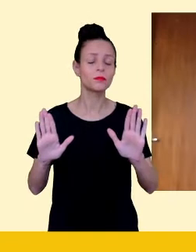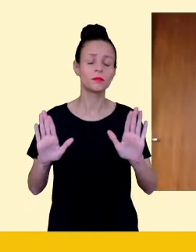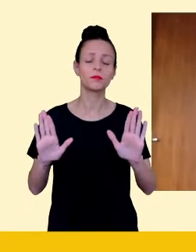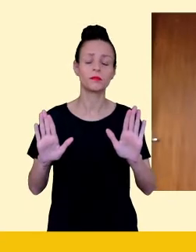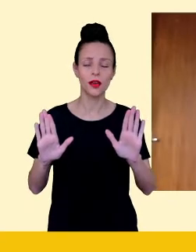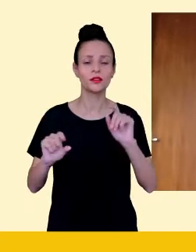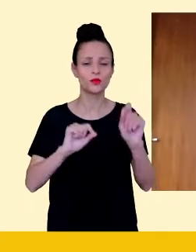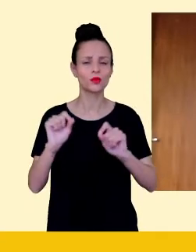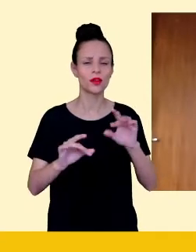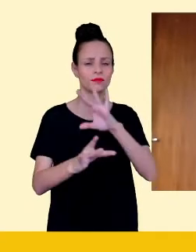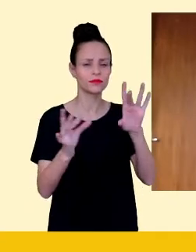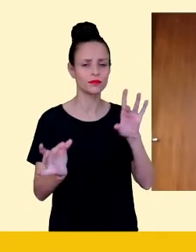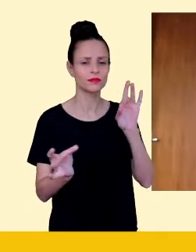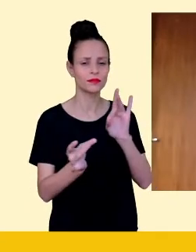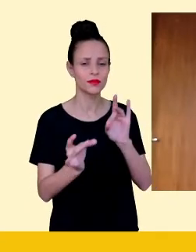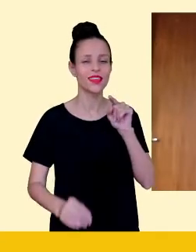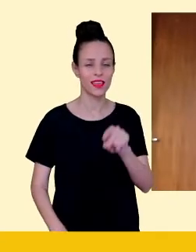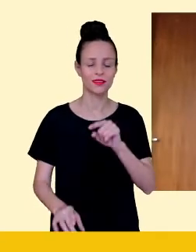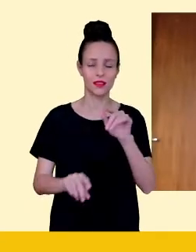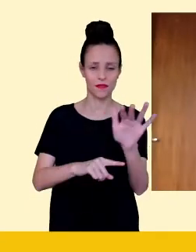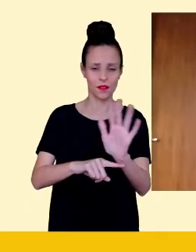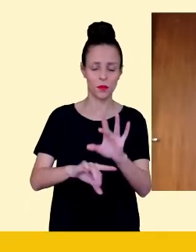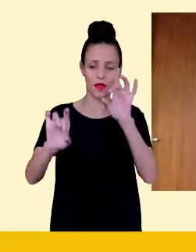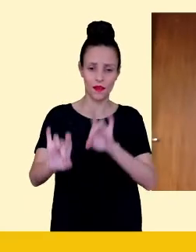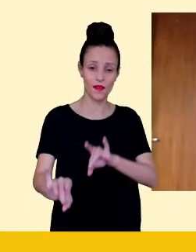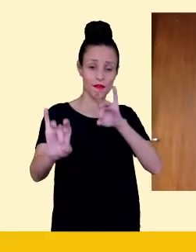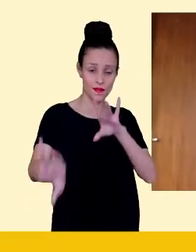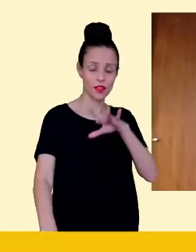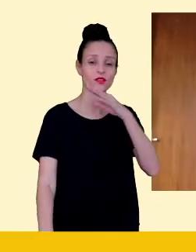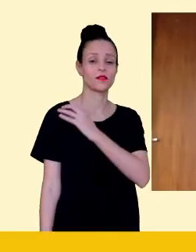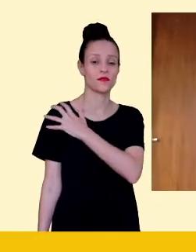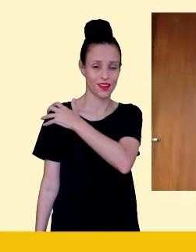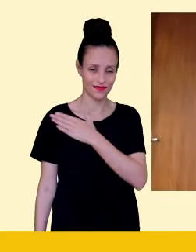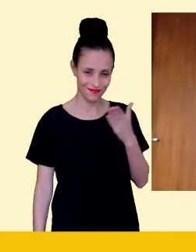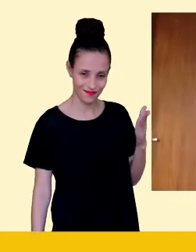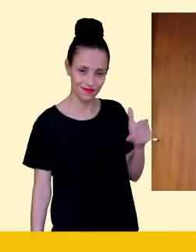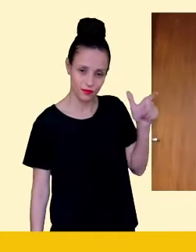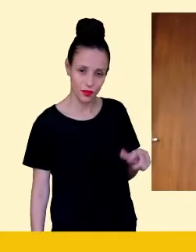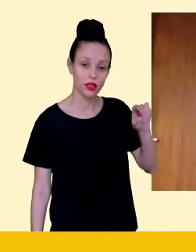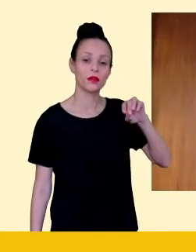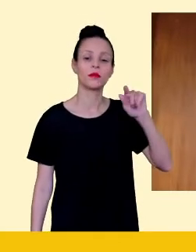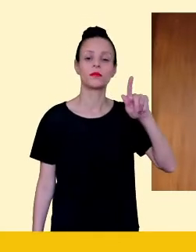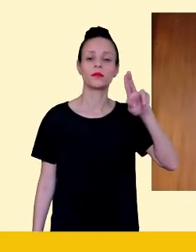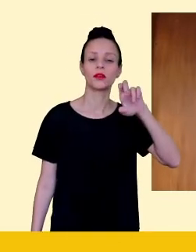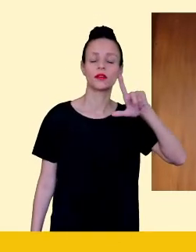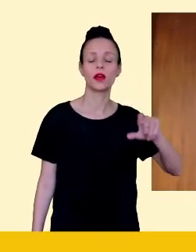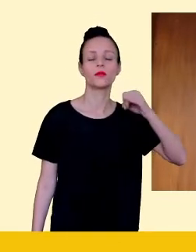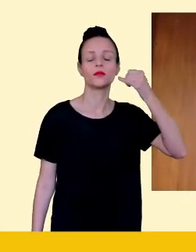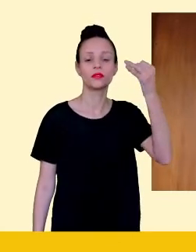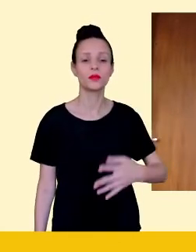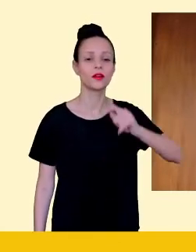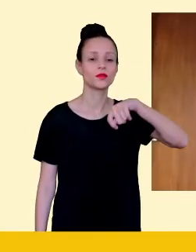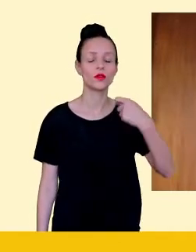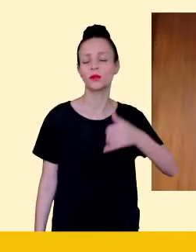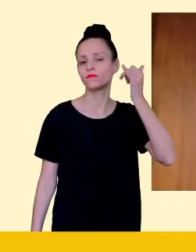Brasil. Mas me parece que há uma particularidade no A Flecha e a Farda, que é justamente isso que Miguel falava, sobre